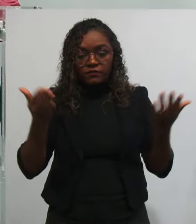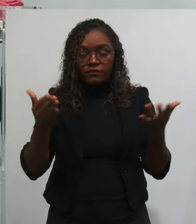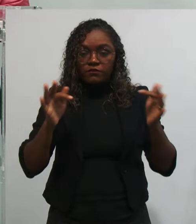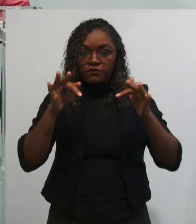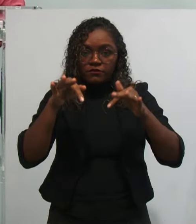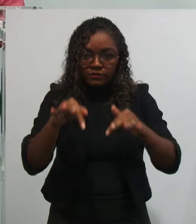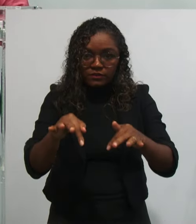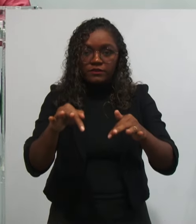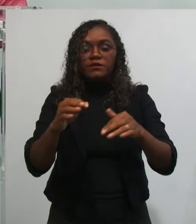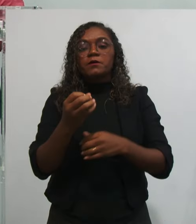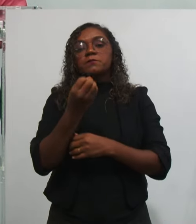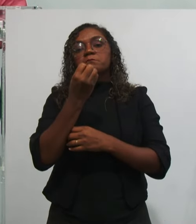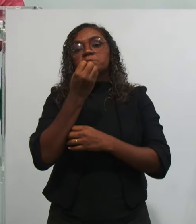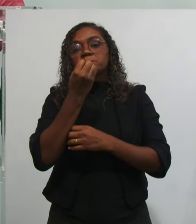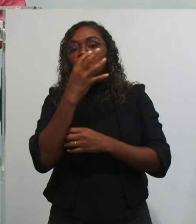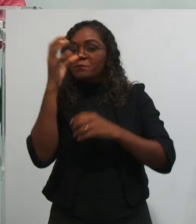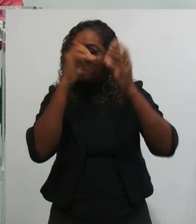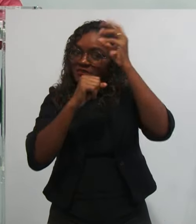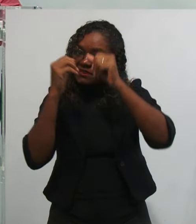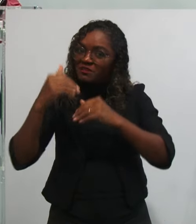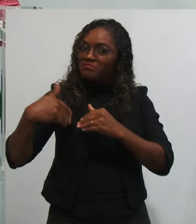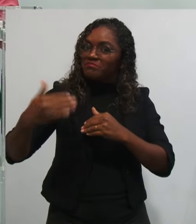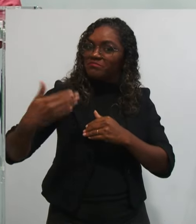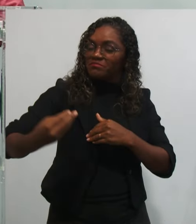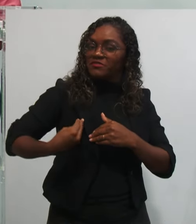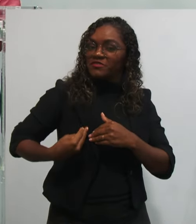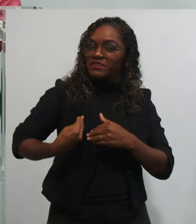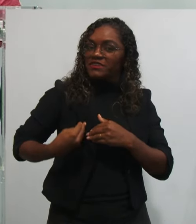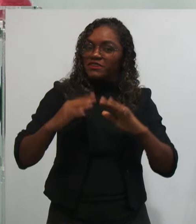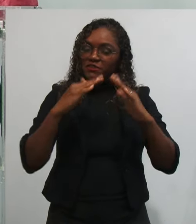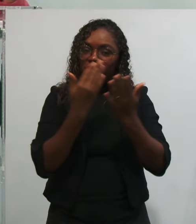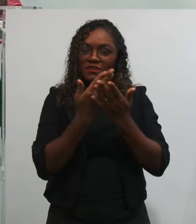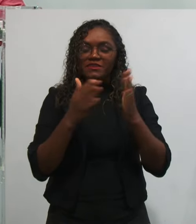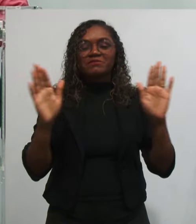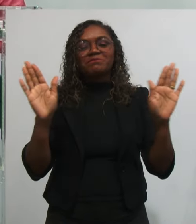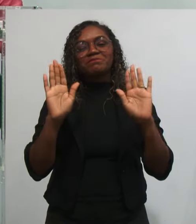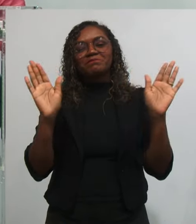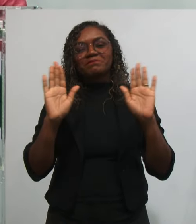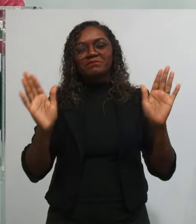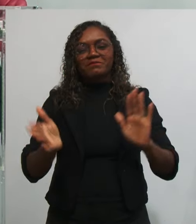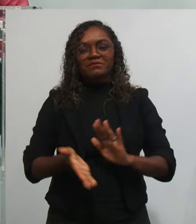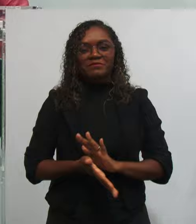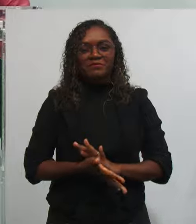e boas aprendizagens na vida e na escola tchau